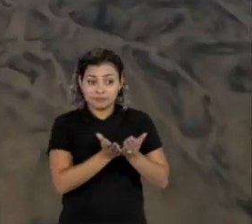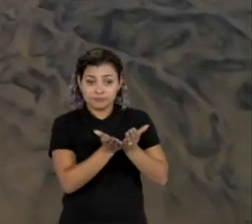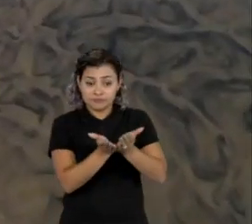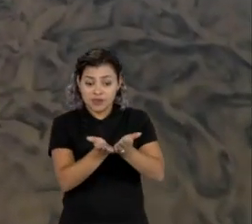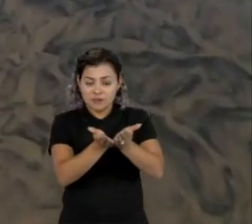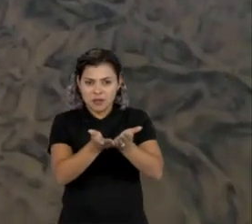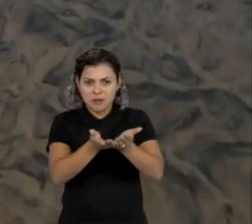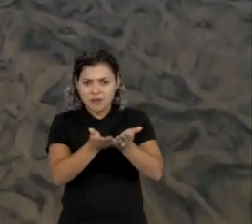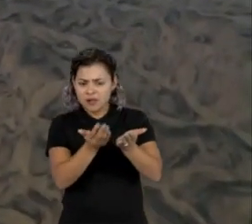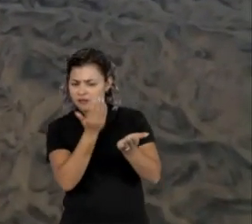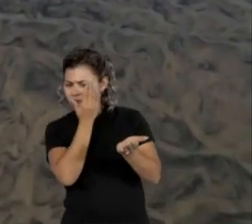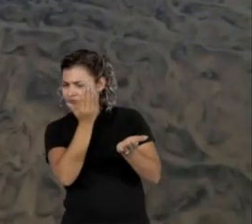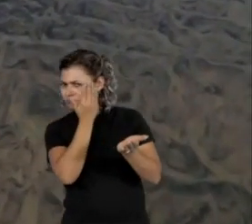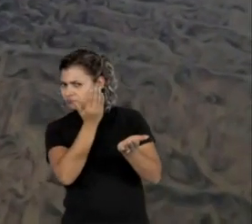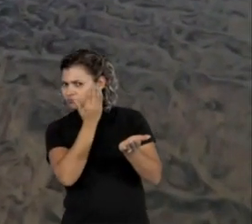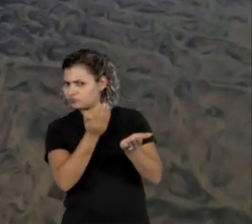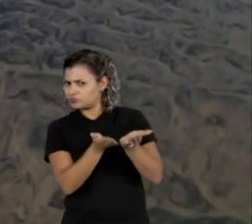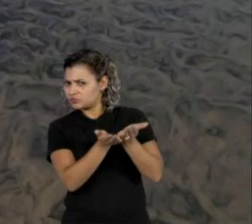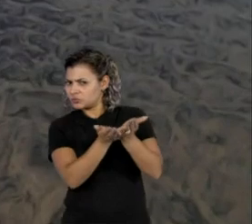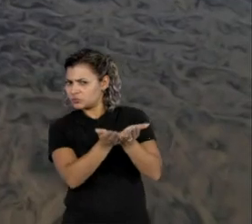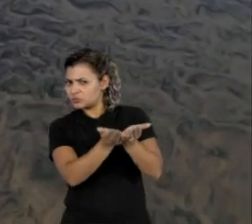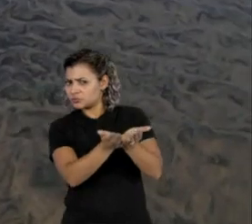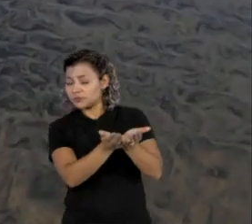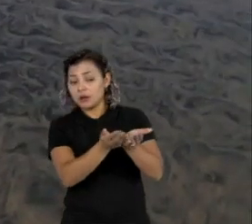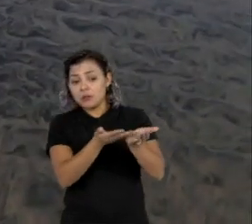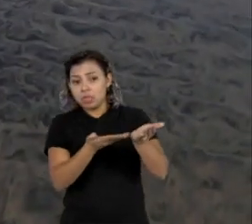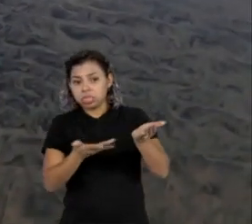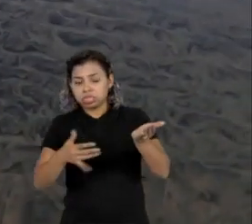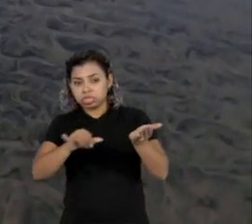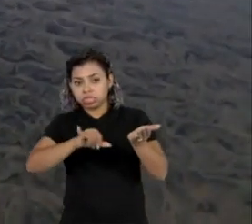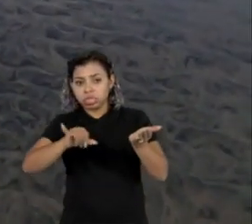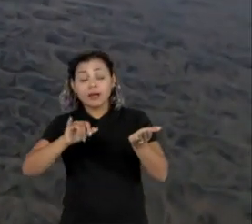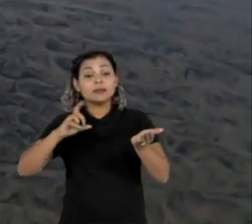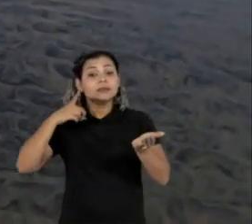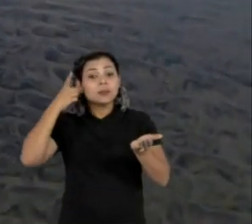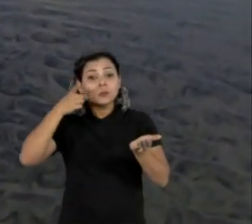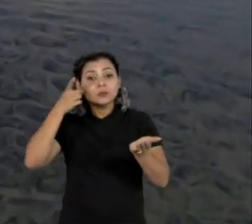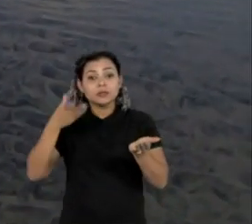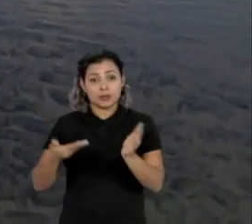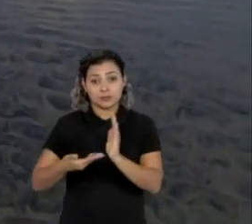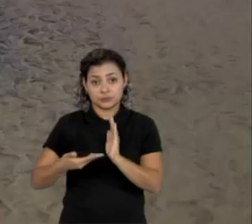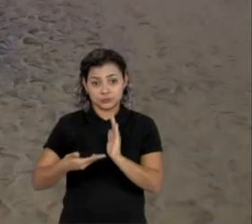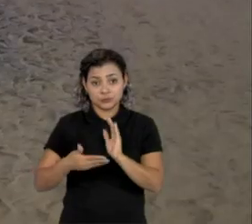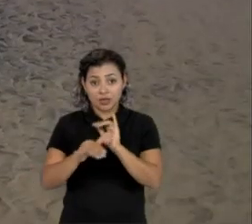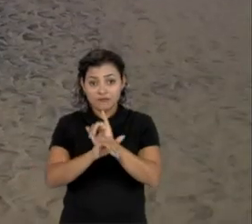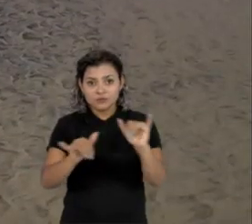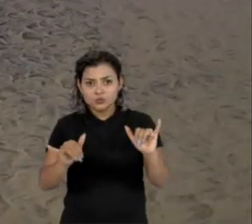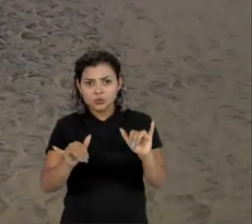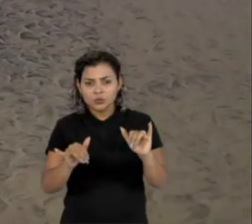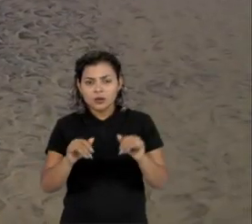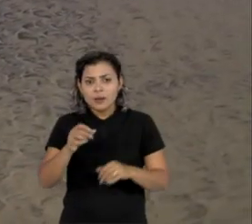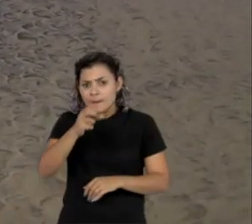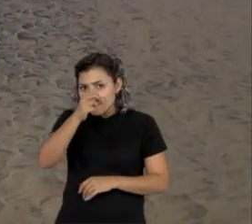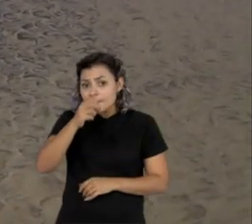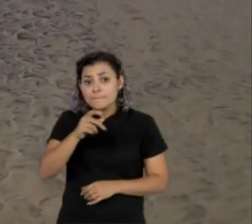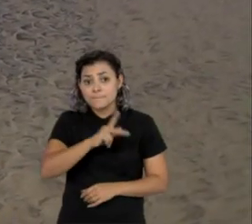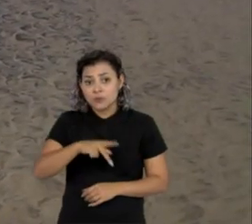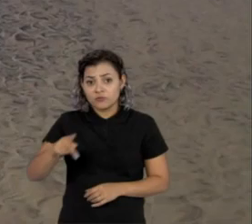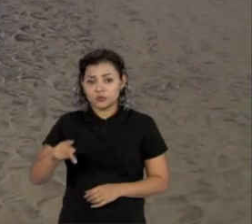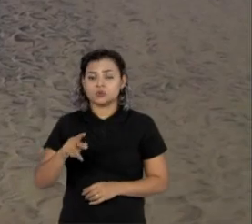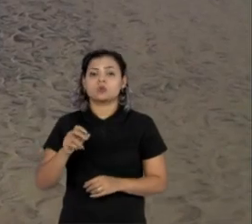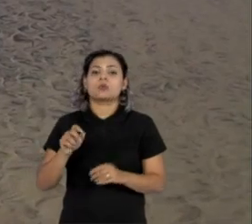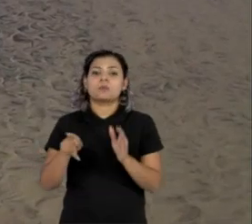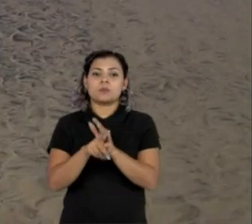suspeito de provocar o desastre foi revelado em audiência na Câmara dos Deputados. De acordo com o professor Humberto Barbosa,